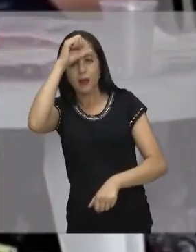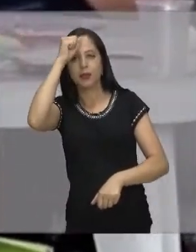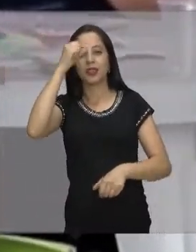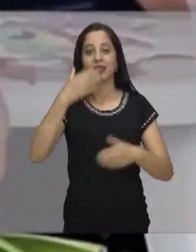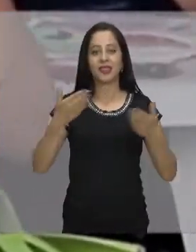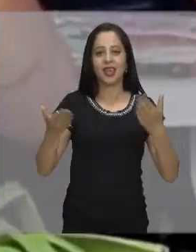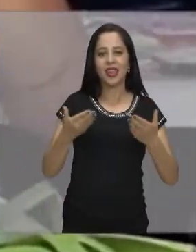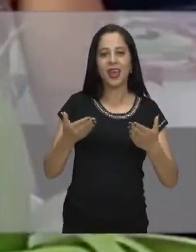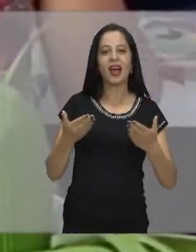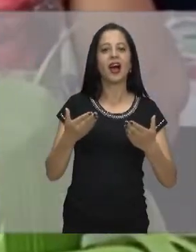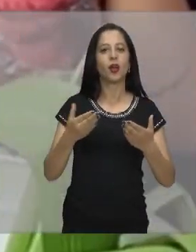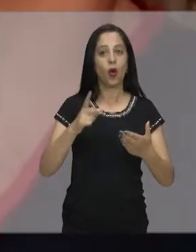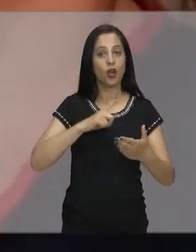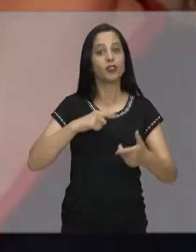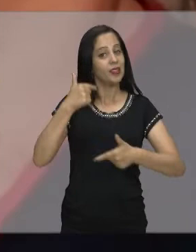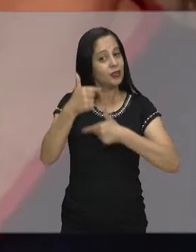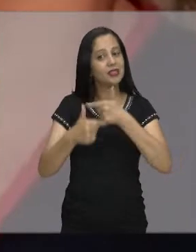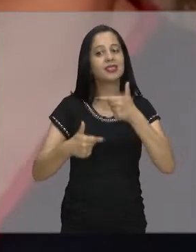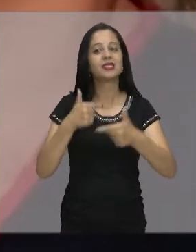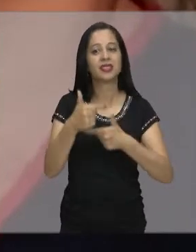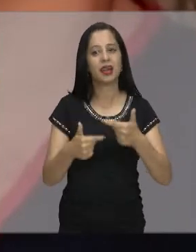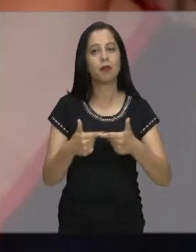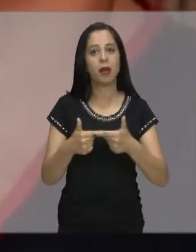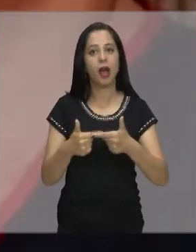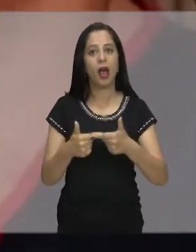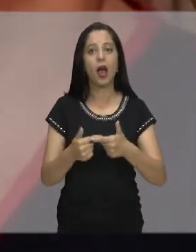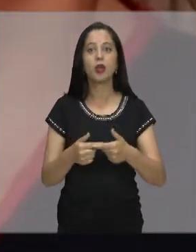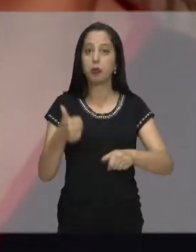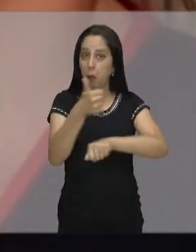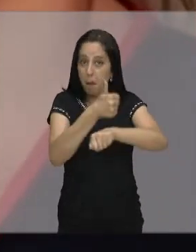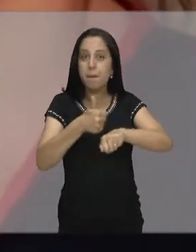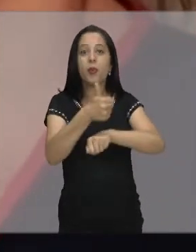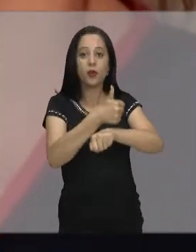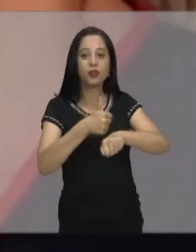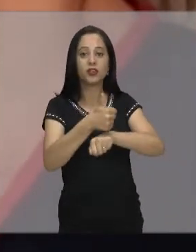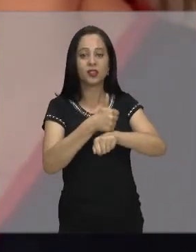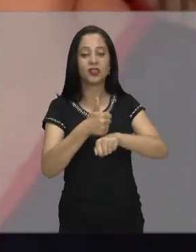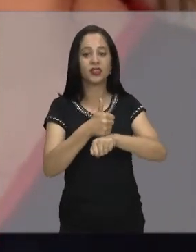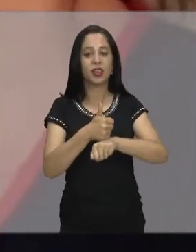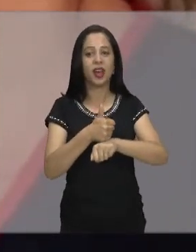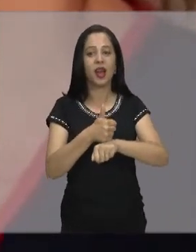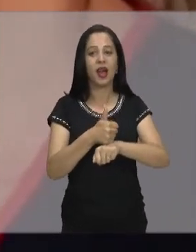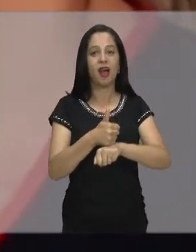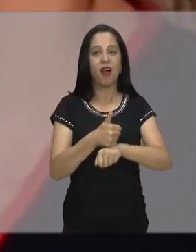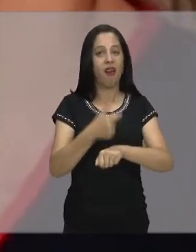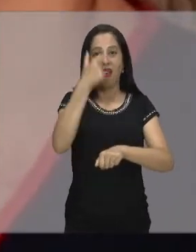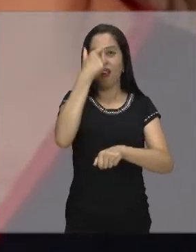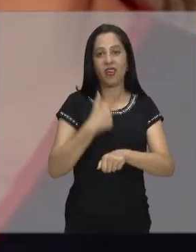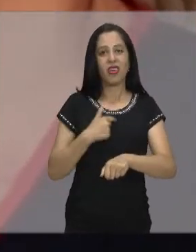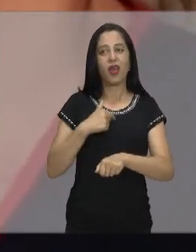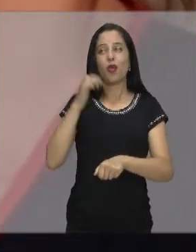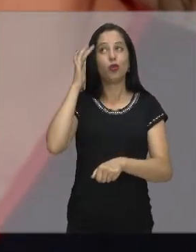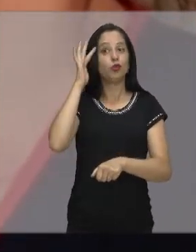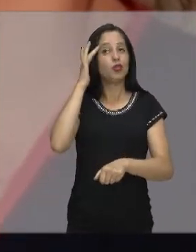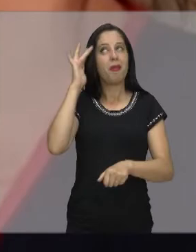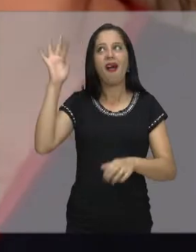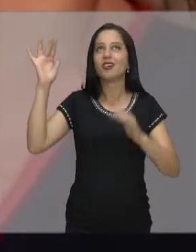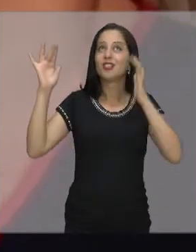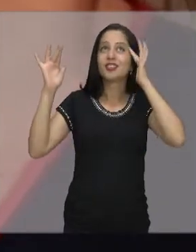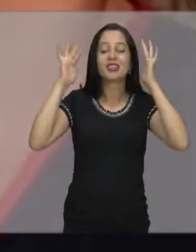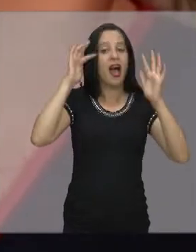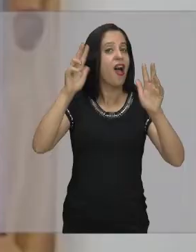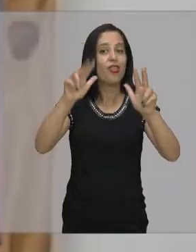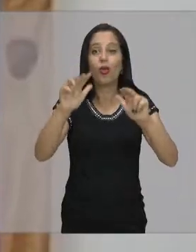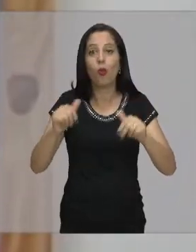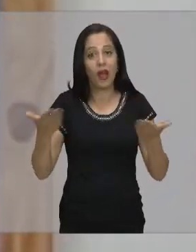estou aprendendo muito aqui, né? Estou me profissionalizando, né? Coisa assim que eu não achava que eu conseguiria fazer, hoje